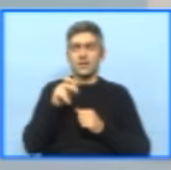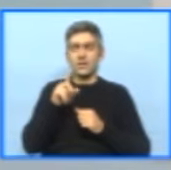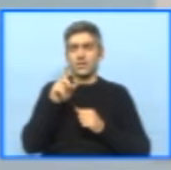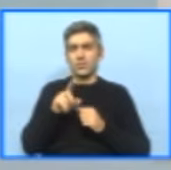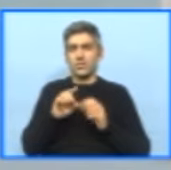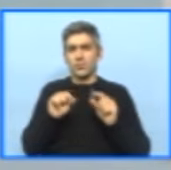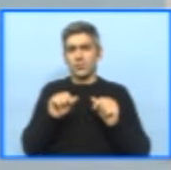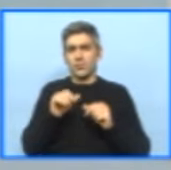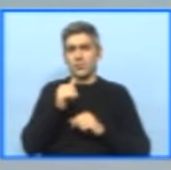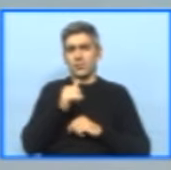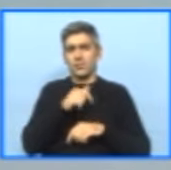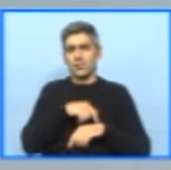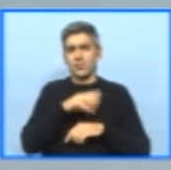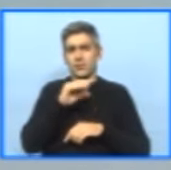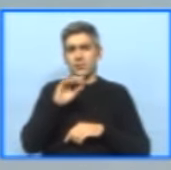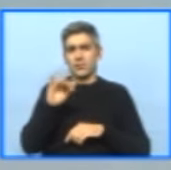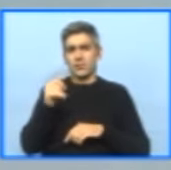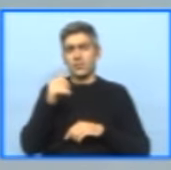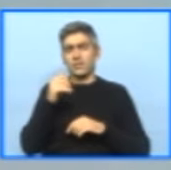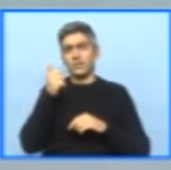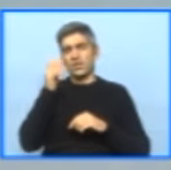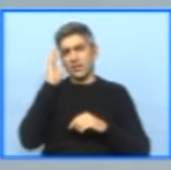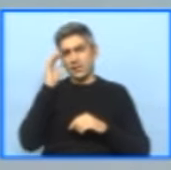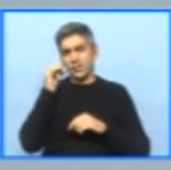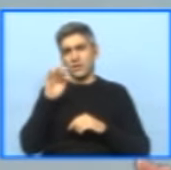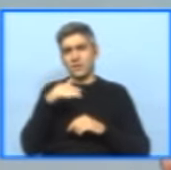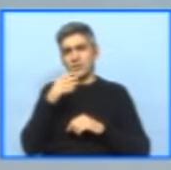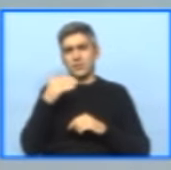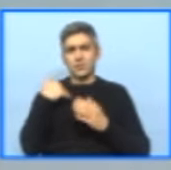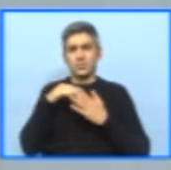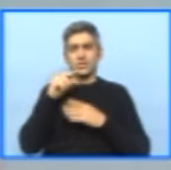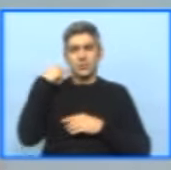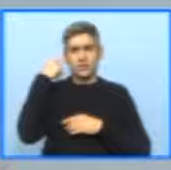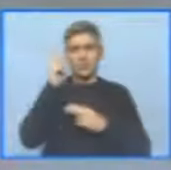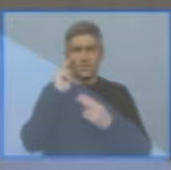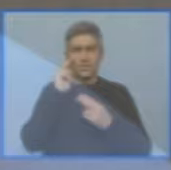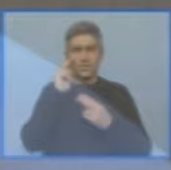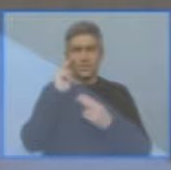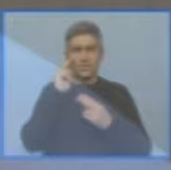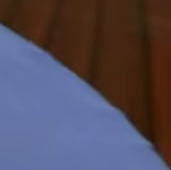22h45. Votos de boa tarde, bom fim de semana. Até a próxima segunda-feira, se Deus quiser.